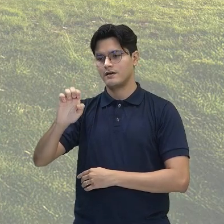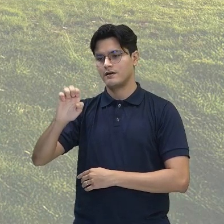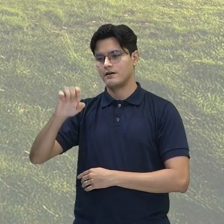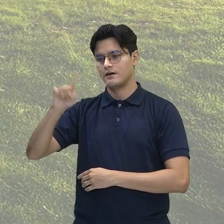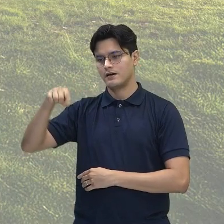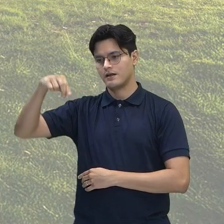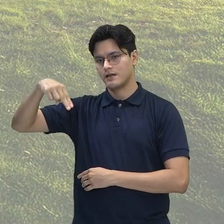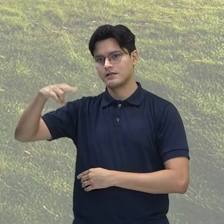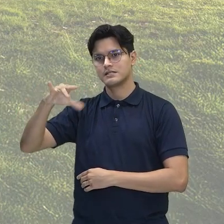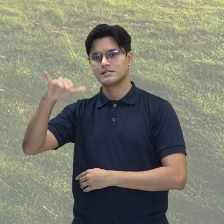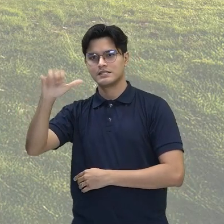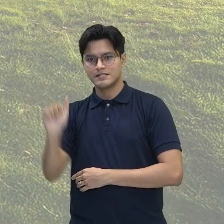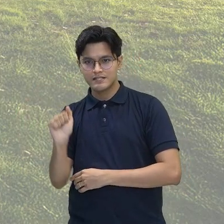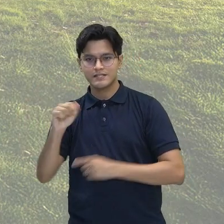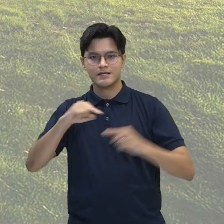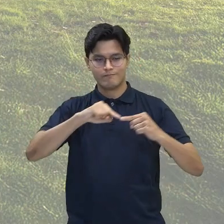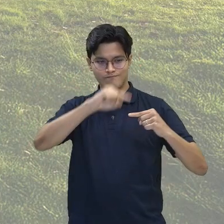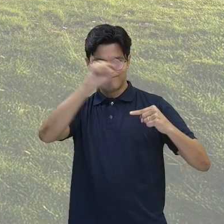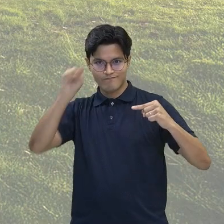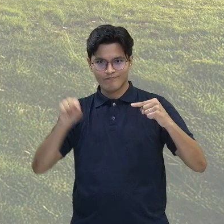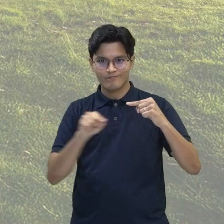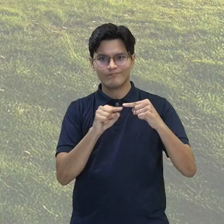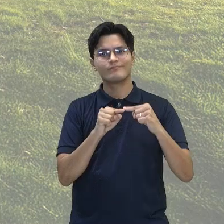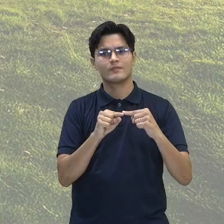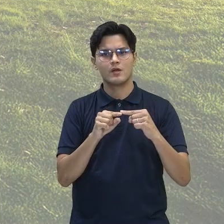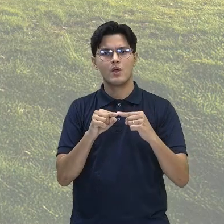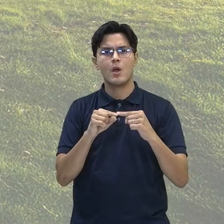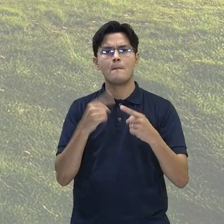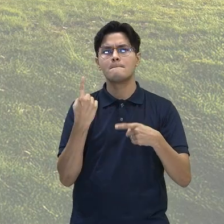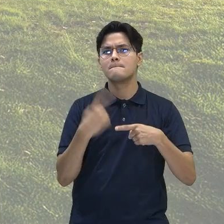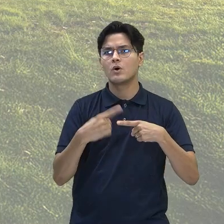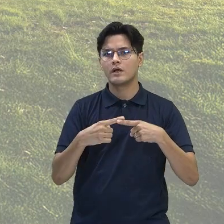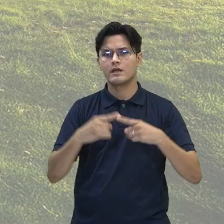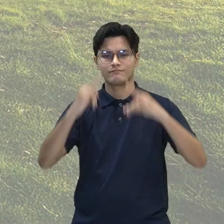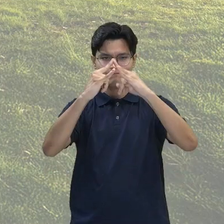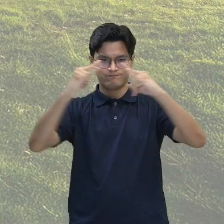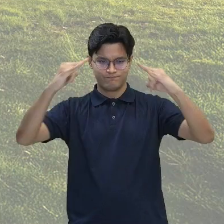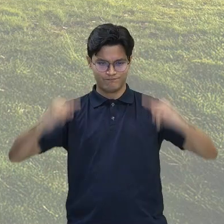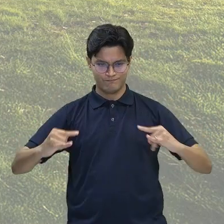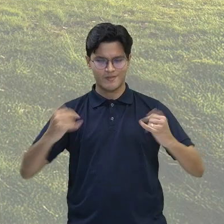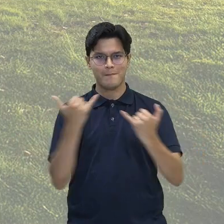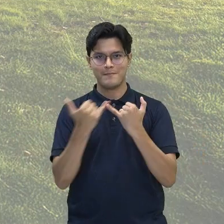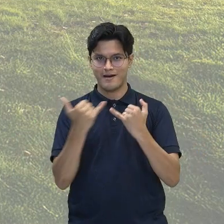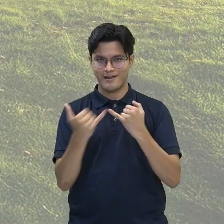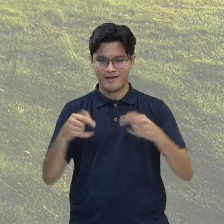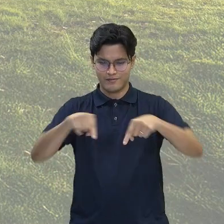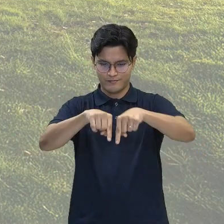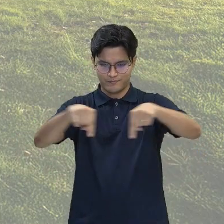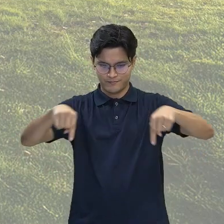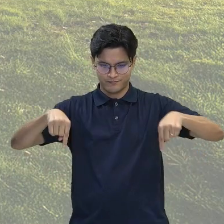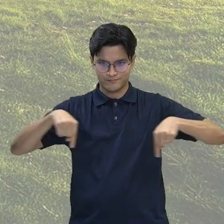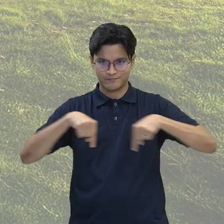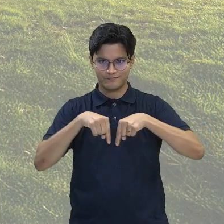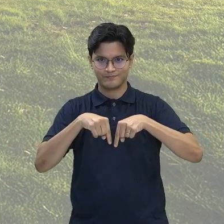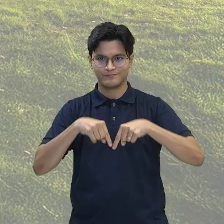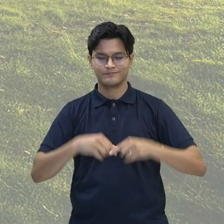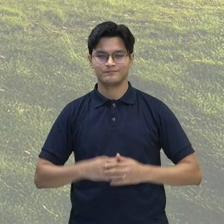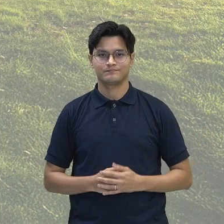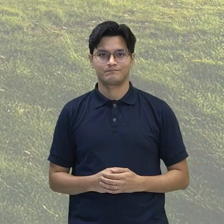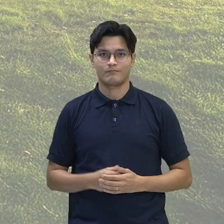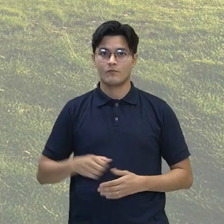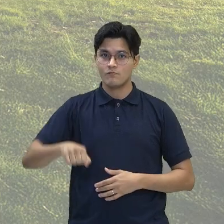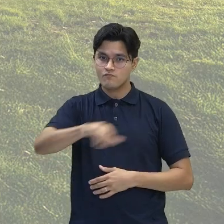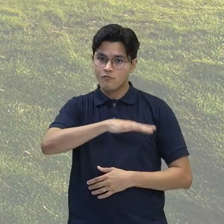da tenda, da lona que está ali, que compõe o circo, tá? Então, a arena é chamada